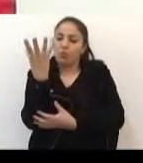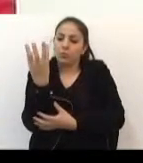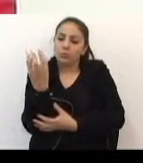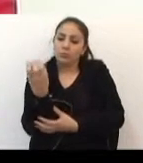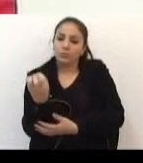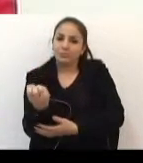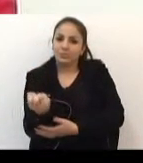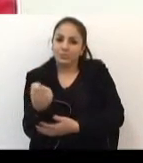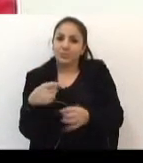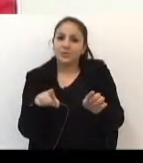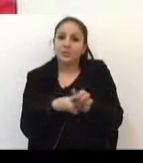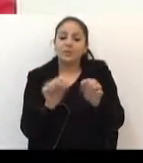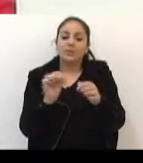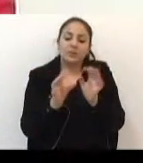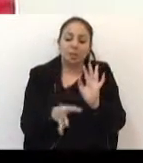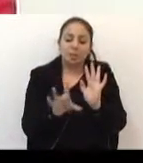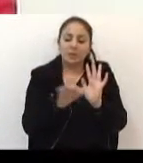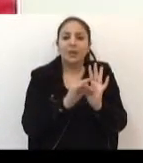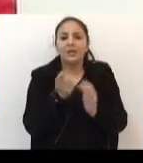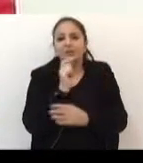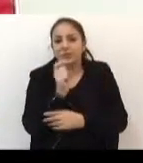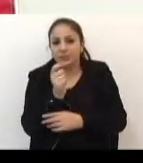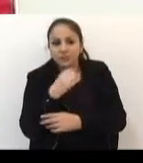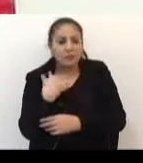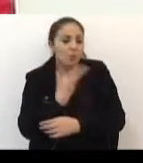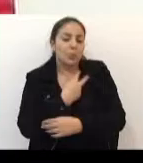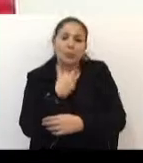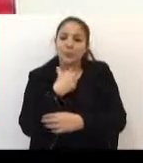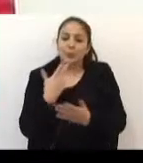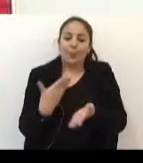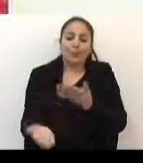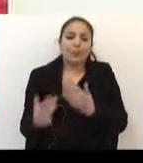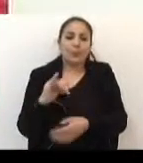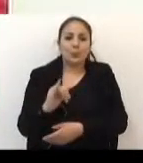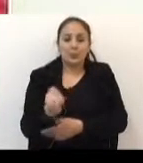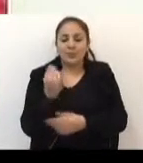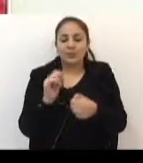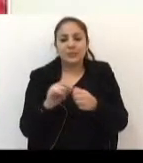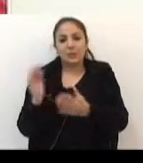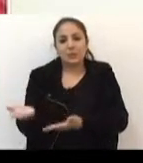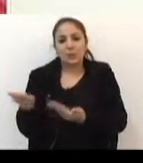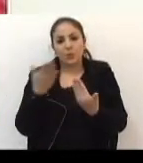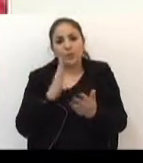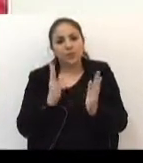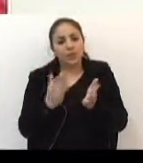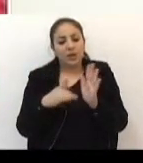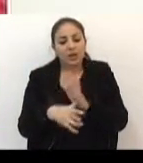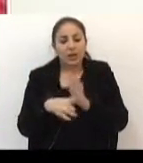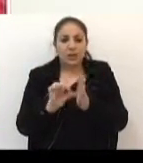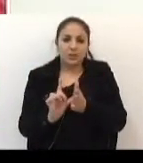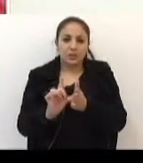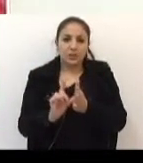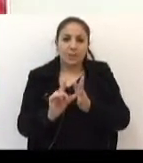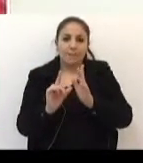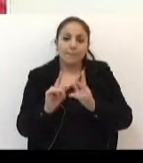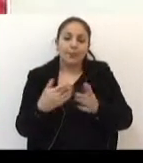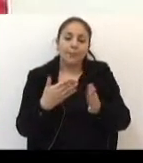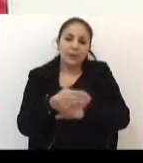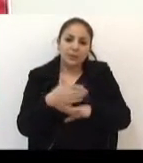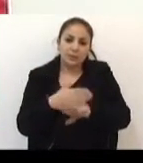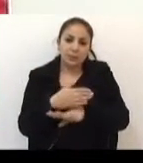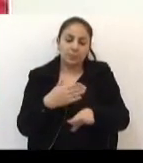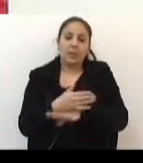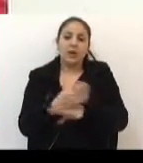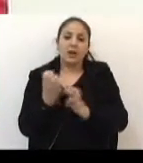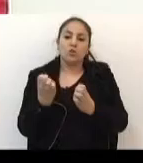o anexo, aí a entrevista, falamos, a gente não pode perder a oportunidade de também fazer esse convite já de antemão para o show do dia 20, mas